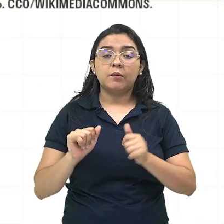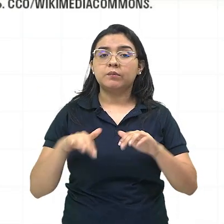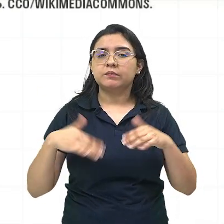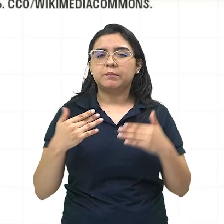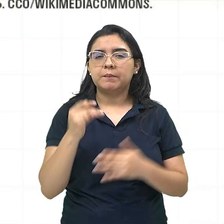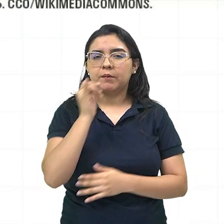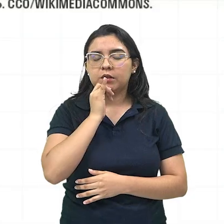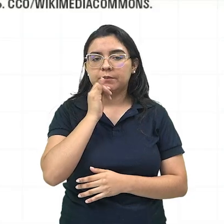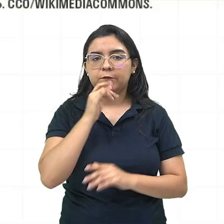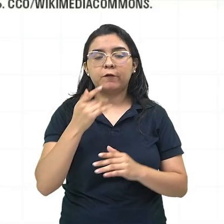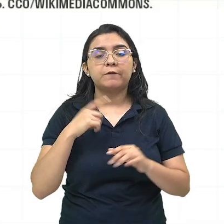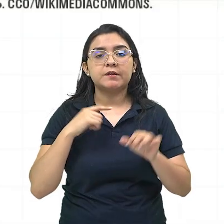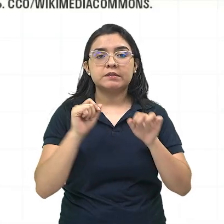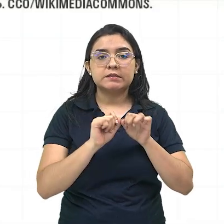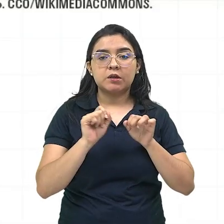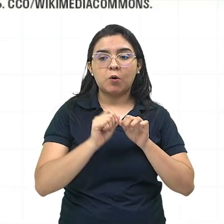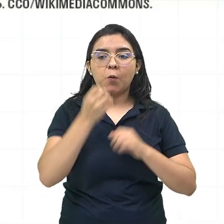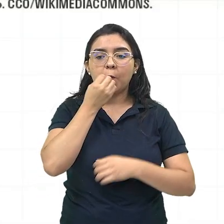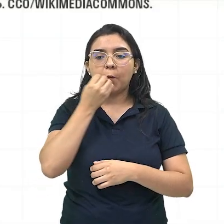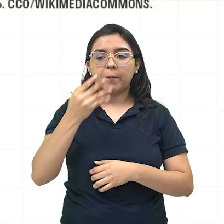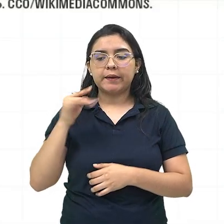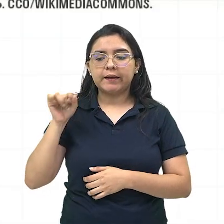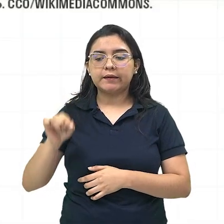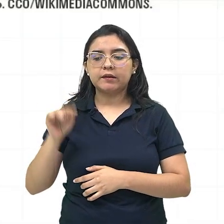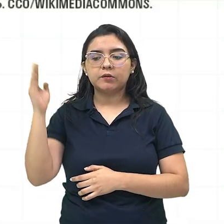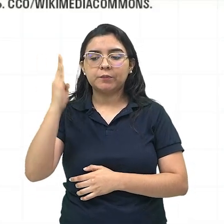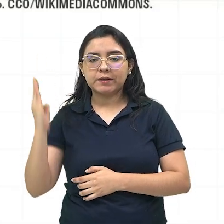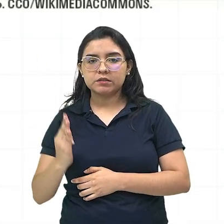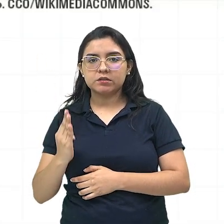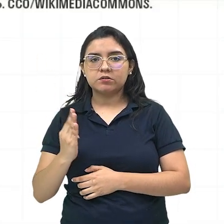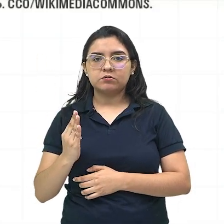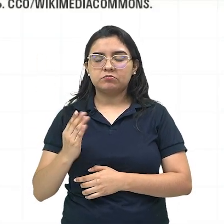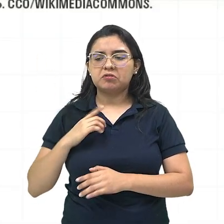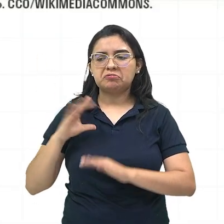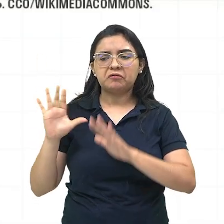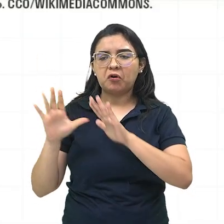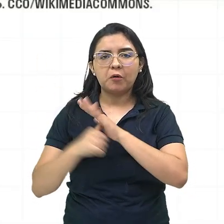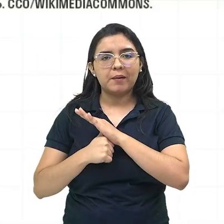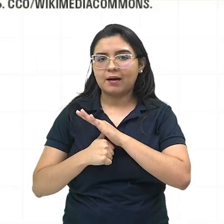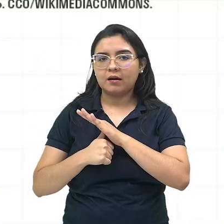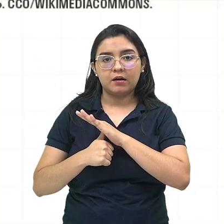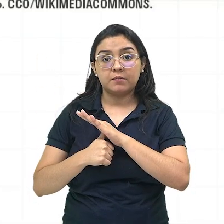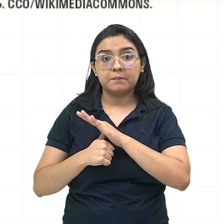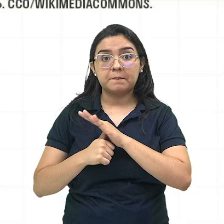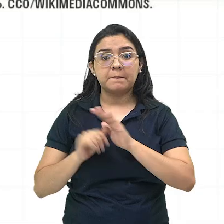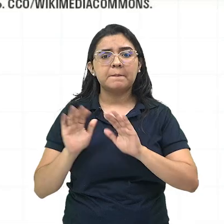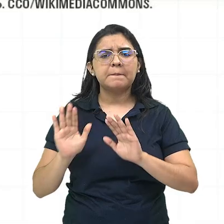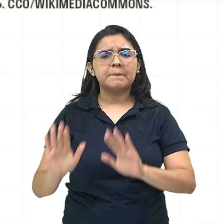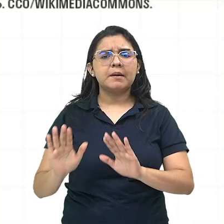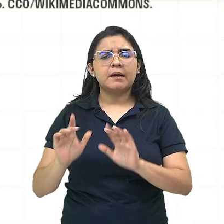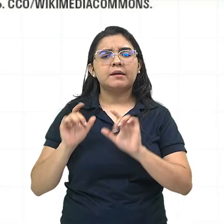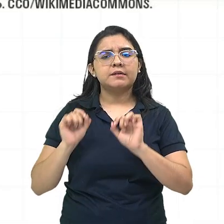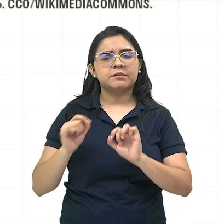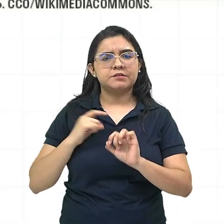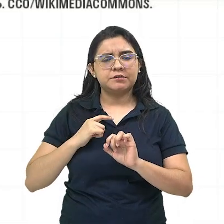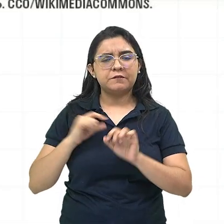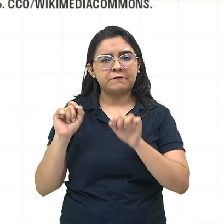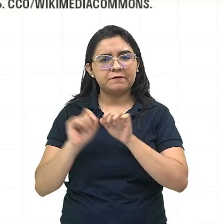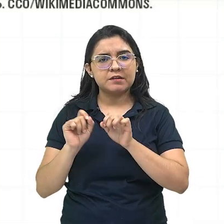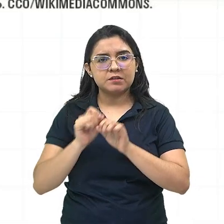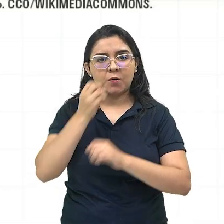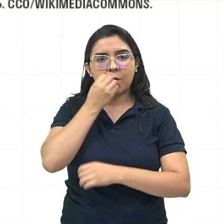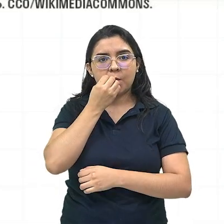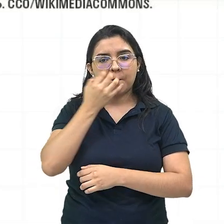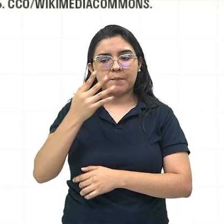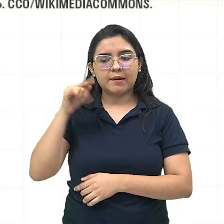vou fazer o bem, de repente, no Brasil, não roubar. Mas essa ideia de fazer o bem no